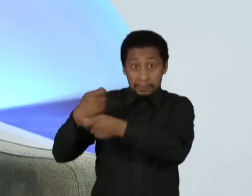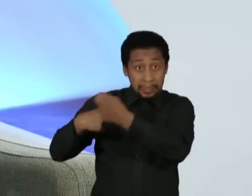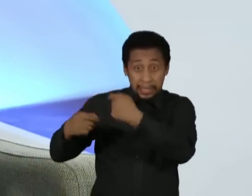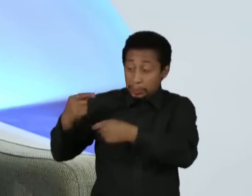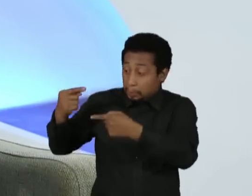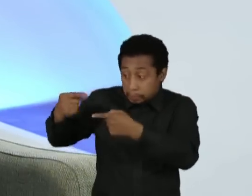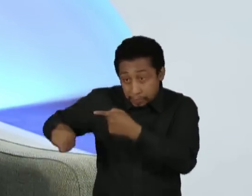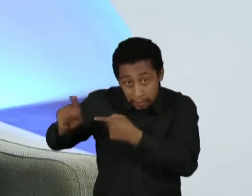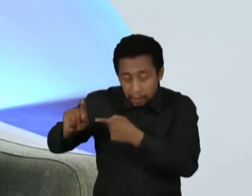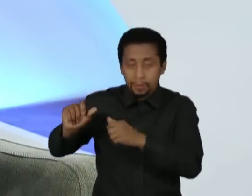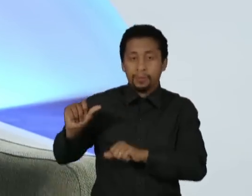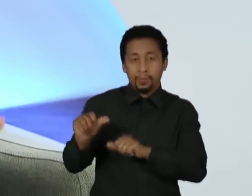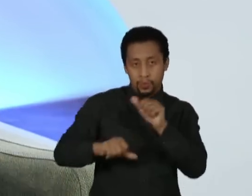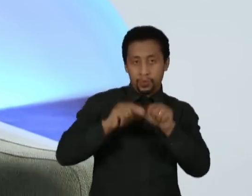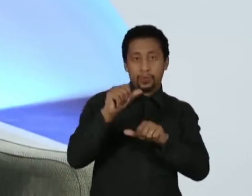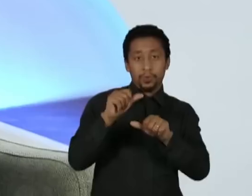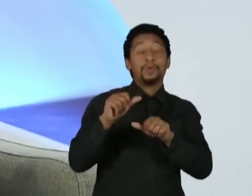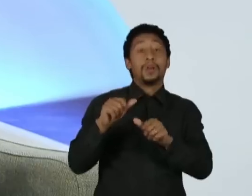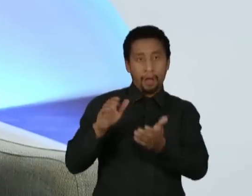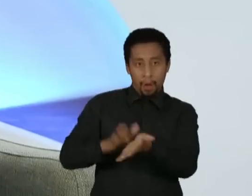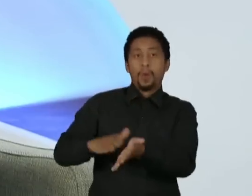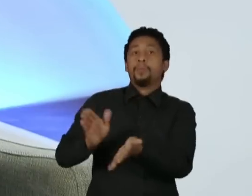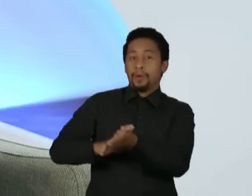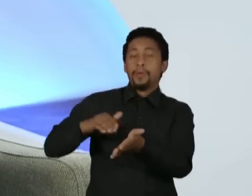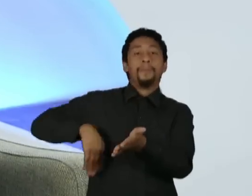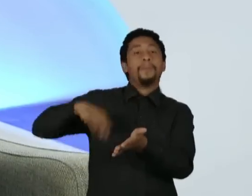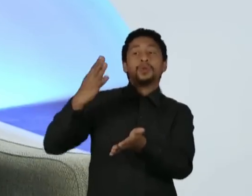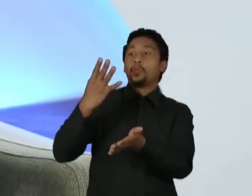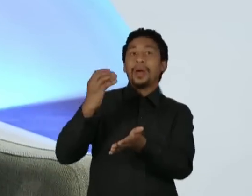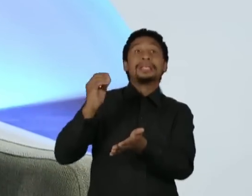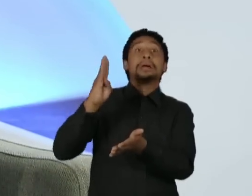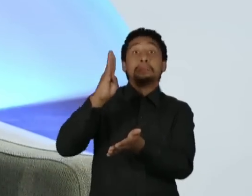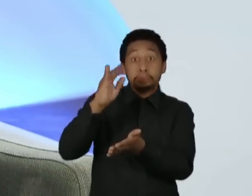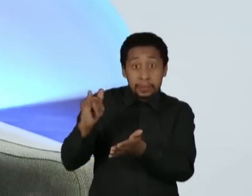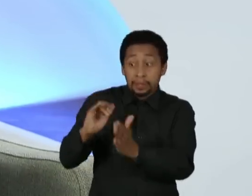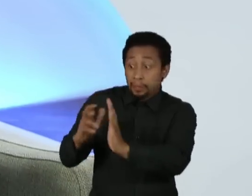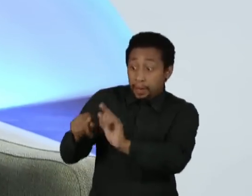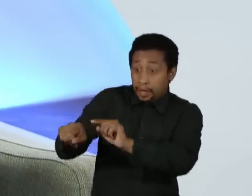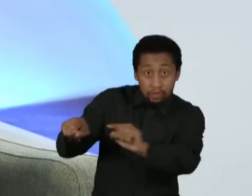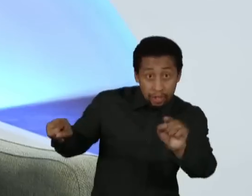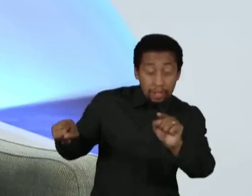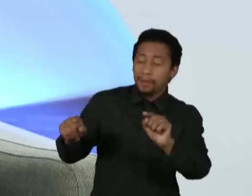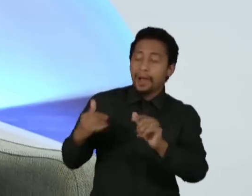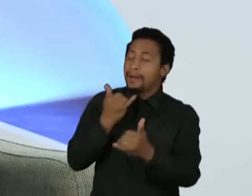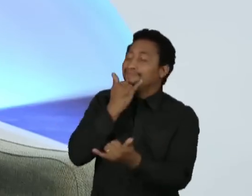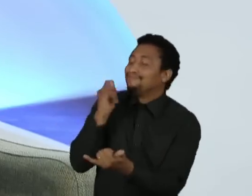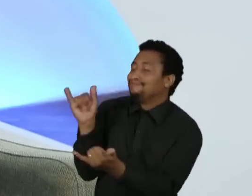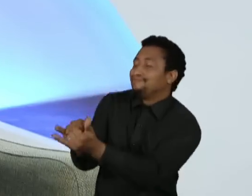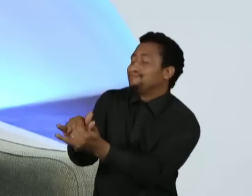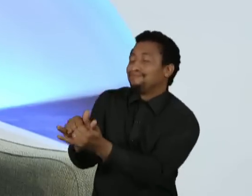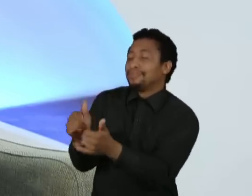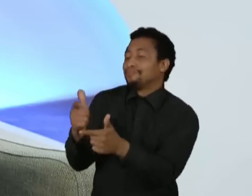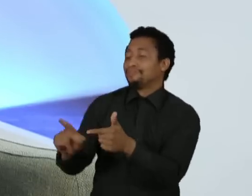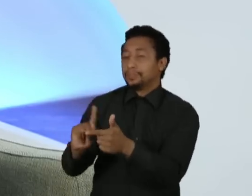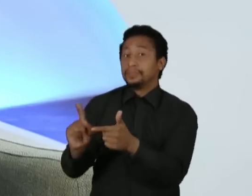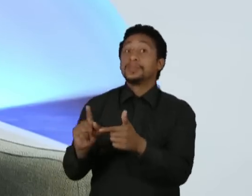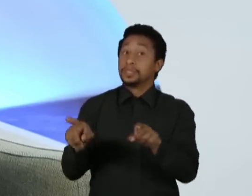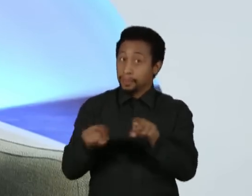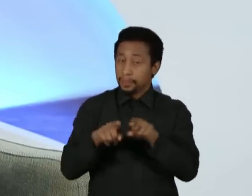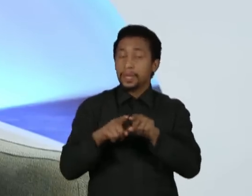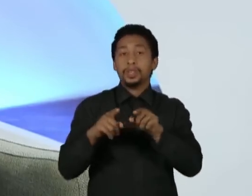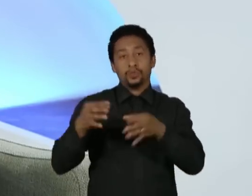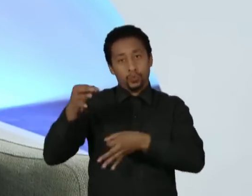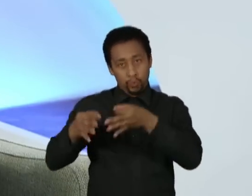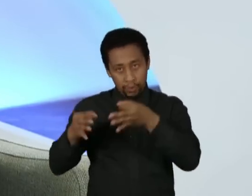determinando a queda de ações que cobravam mais de 40 bilhões de reais de partidos políticos. Eles mudaram a lei de abuso de autoridade, intimidando juízes e promotores que atuam